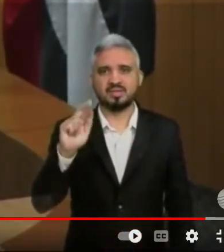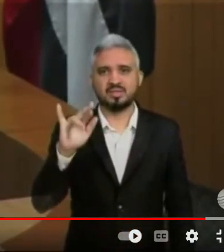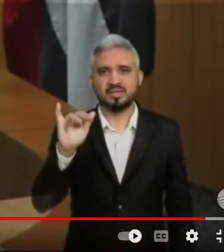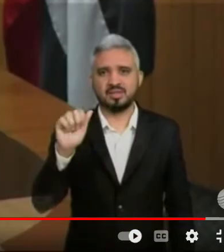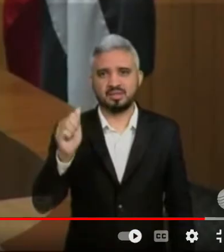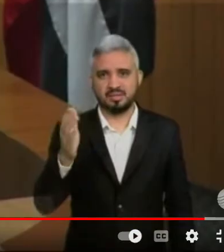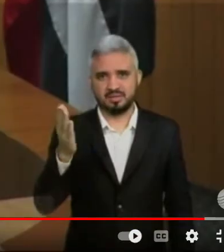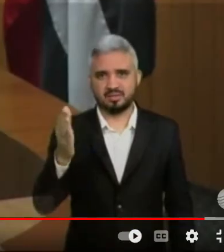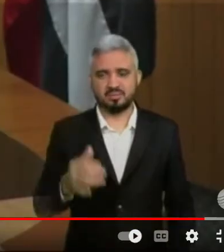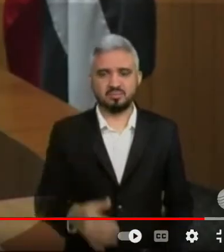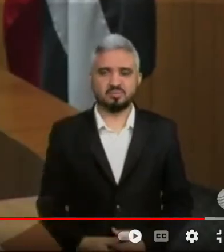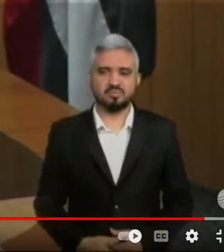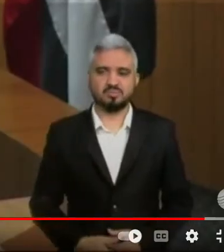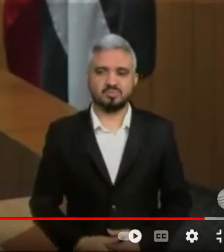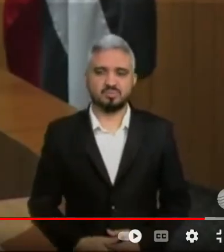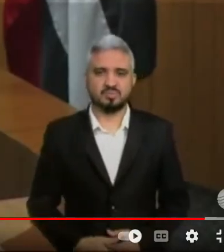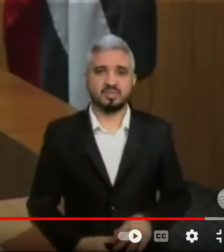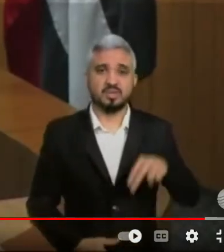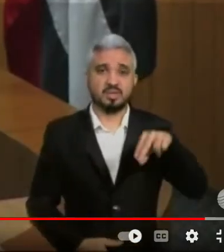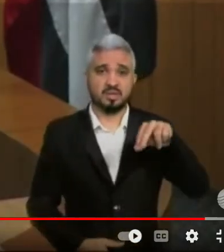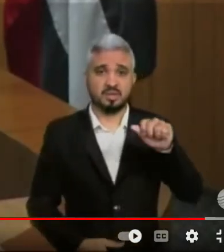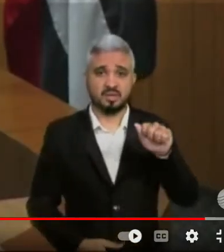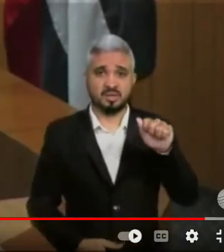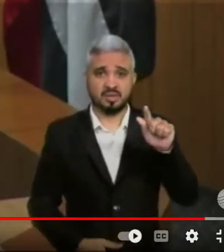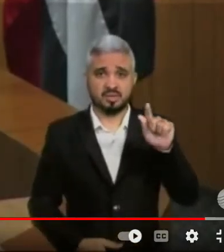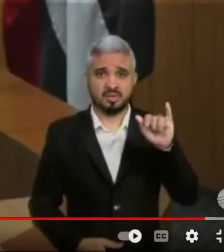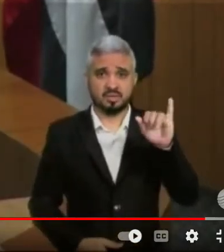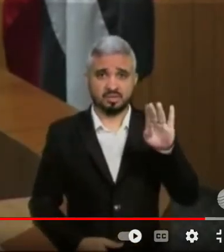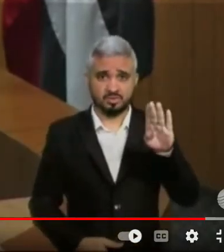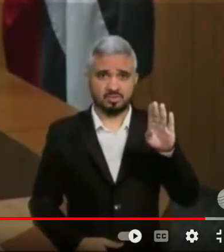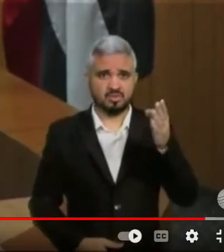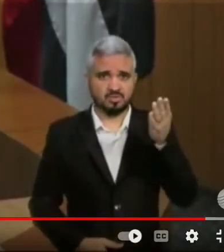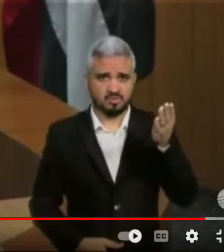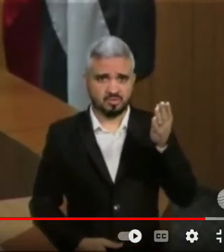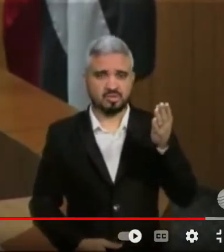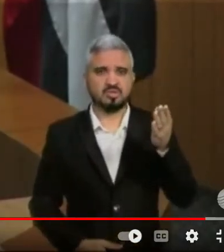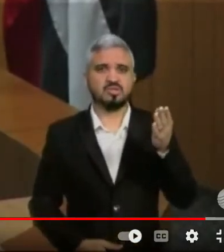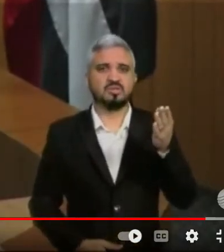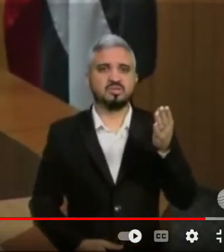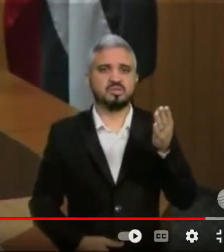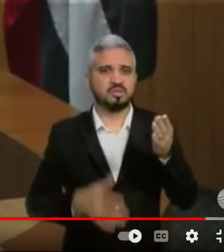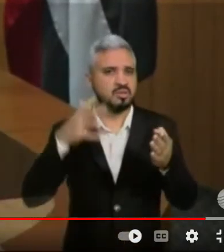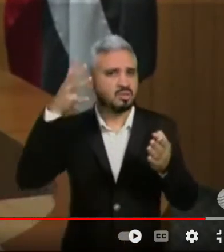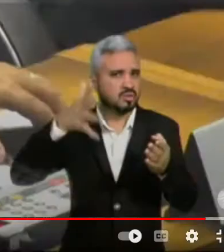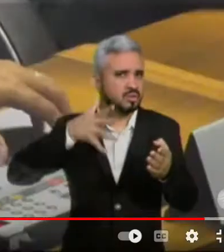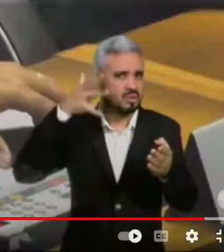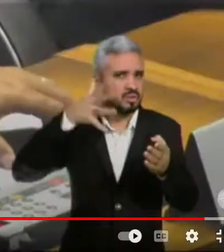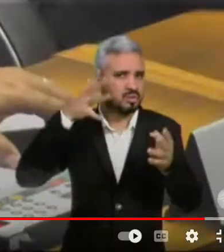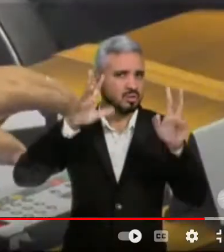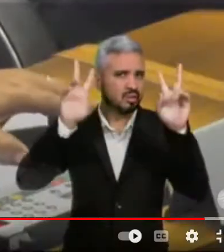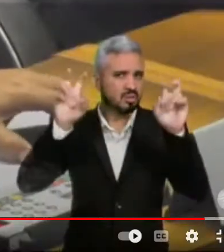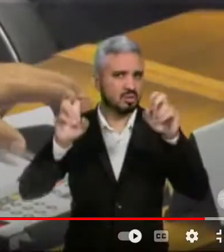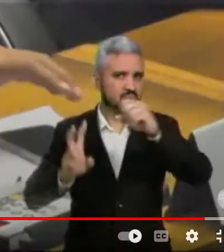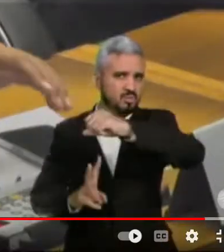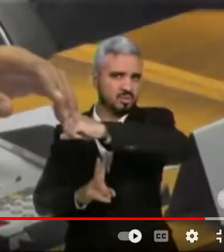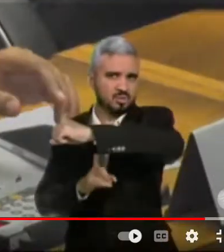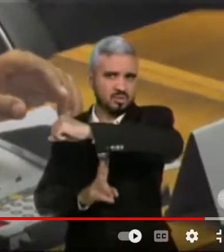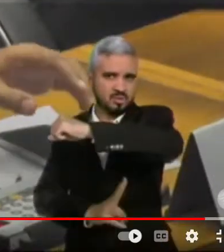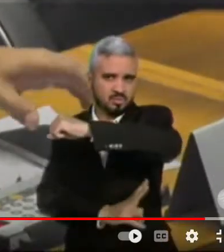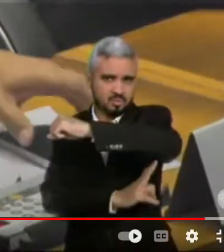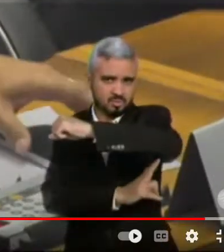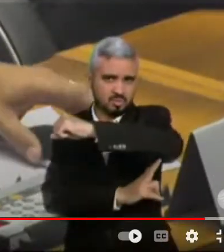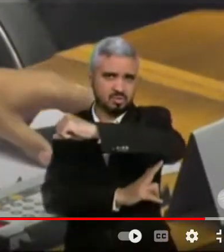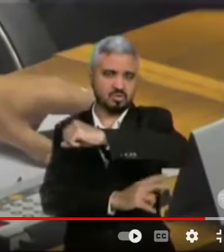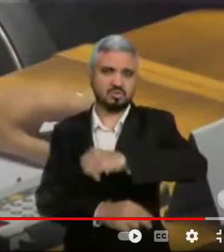pontes, e agora há pouco eu subi à tribuna para anunciar a minha indicação,